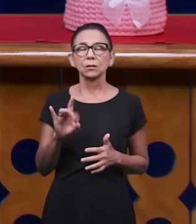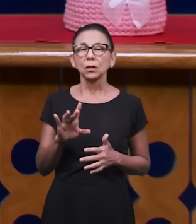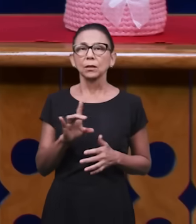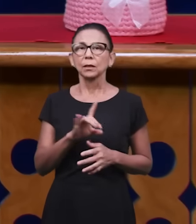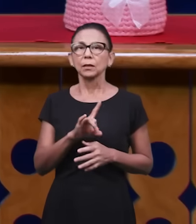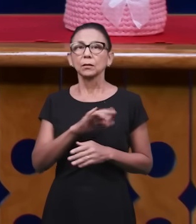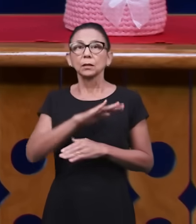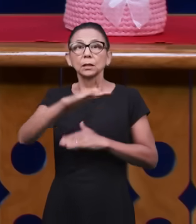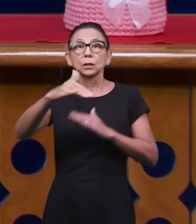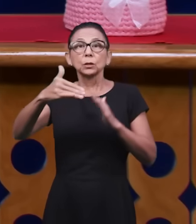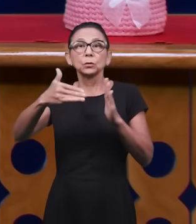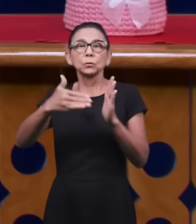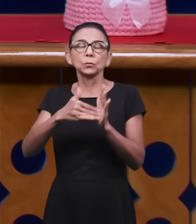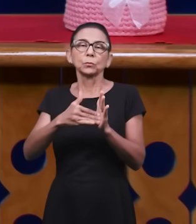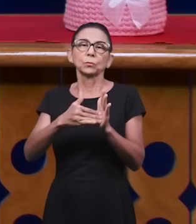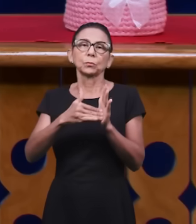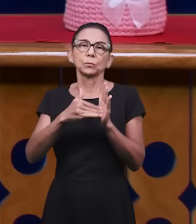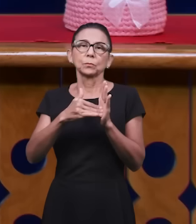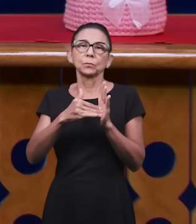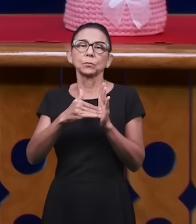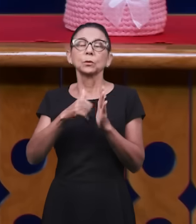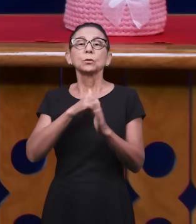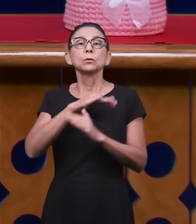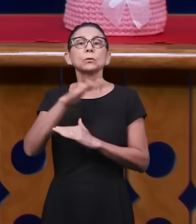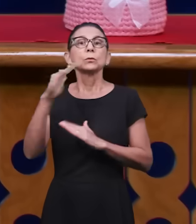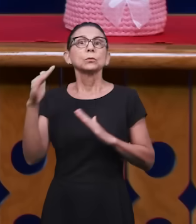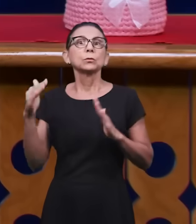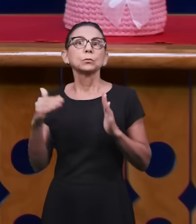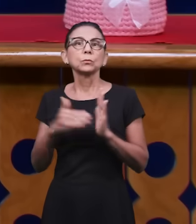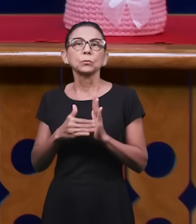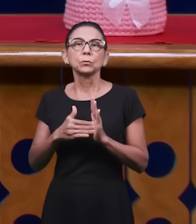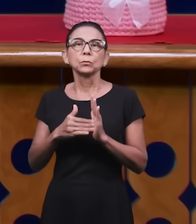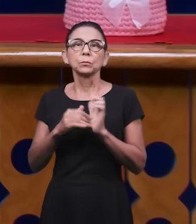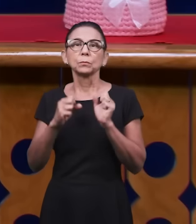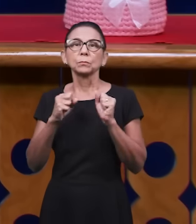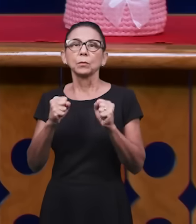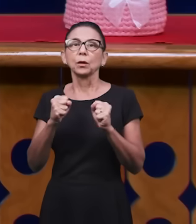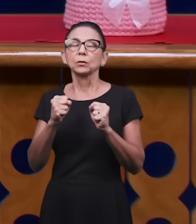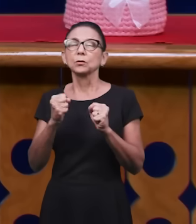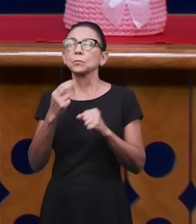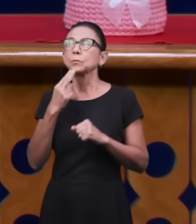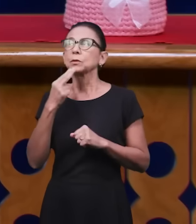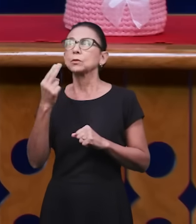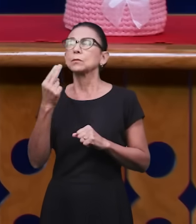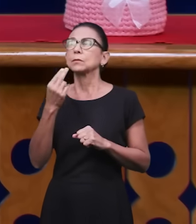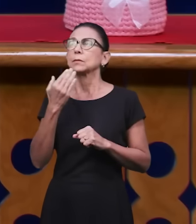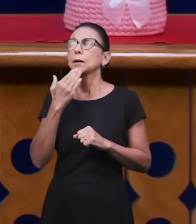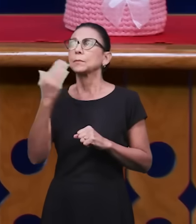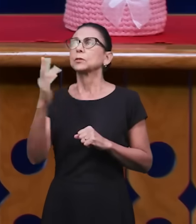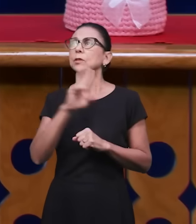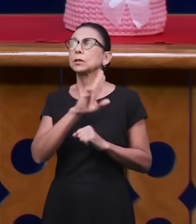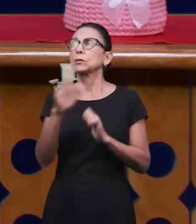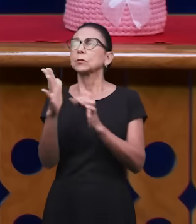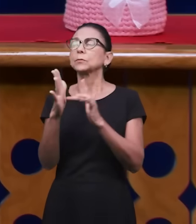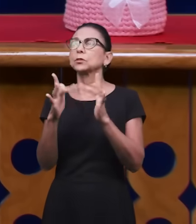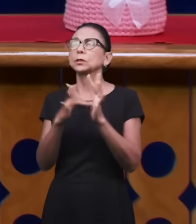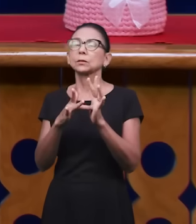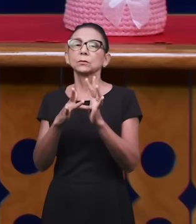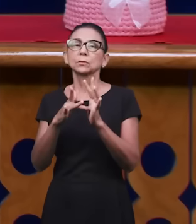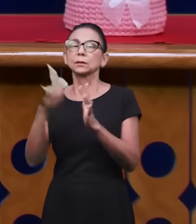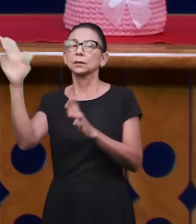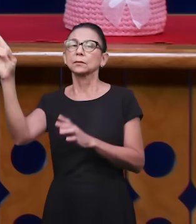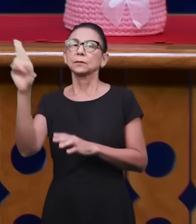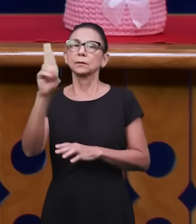uma palavra muito forte, não é? Para que tudo que pedirdes em meu nome a meu Pai, Ele vô-lo